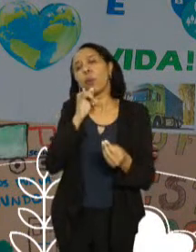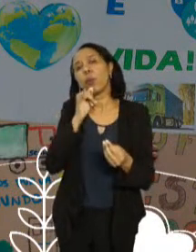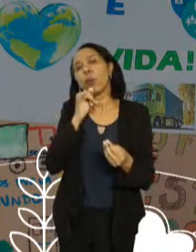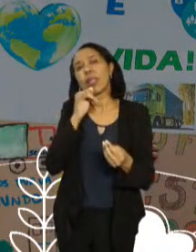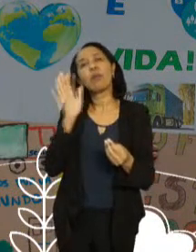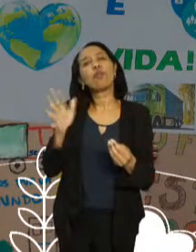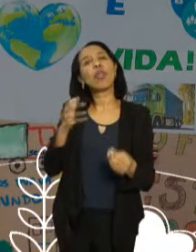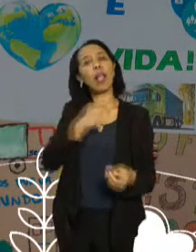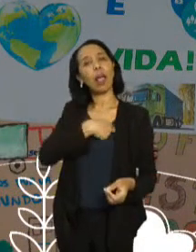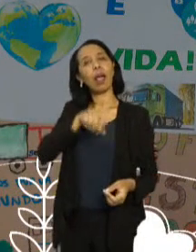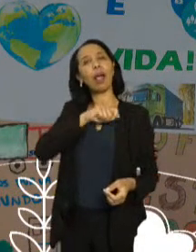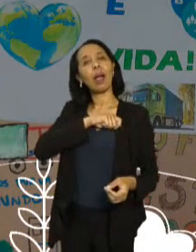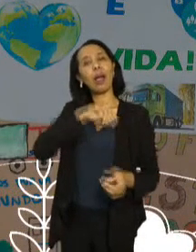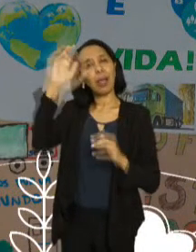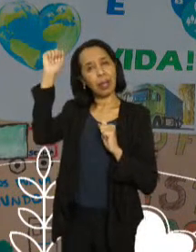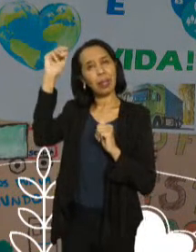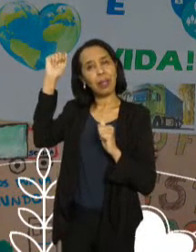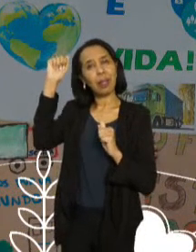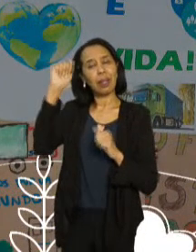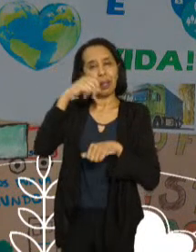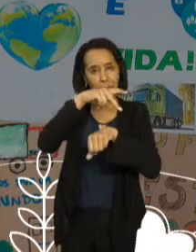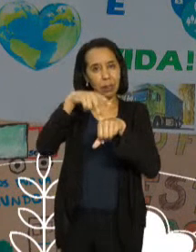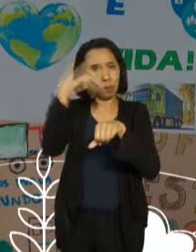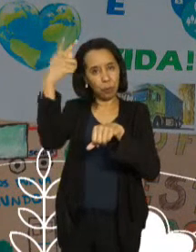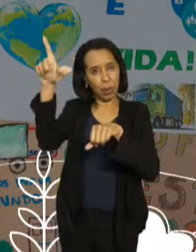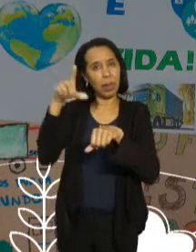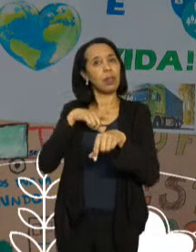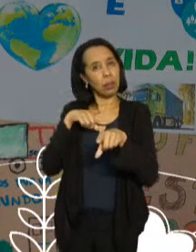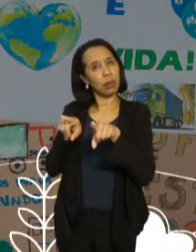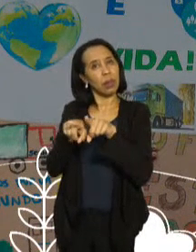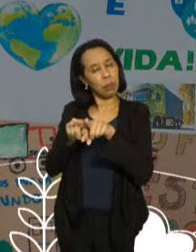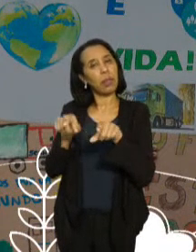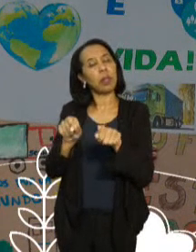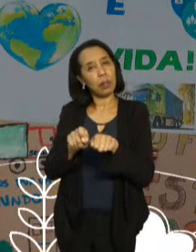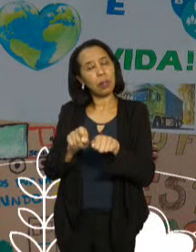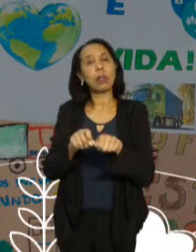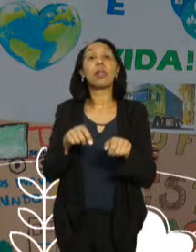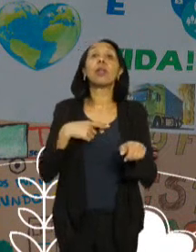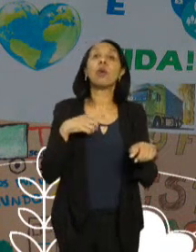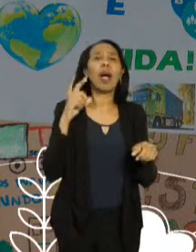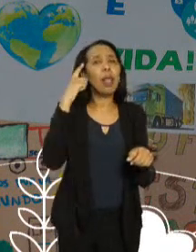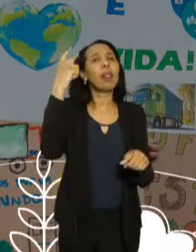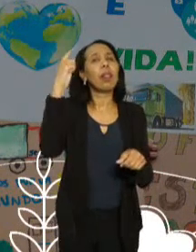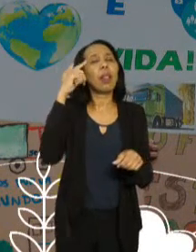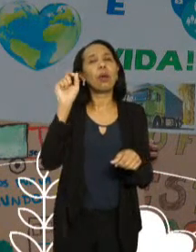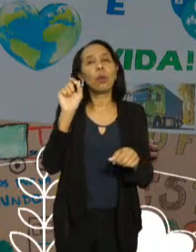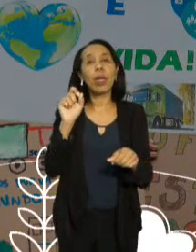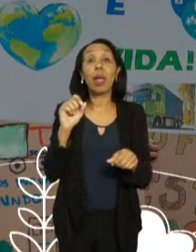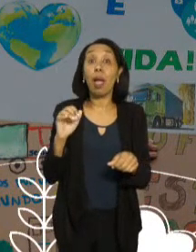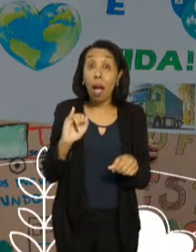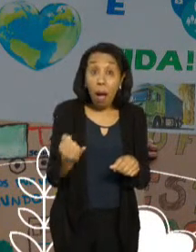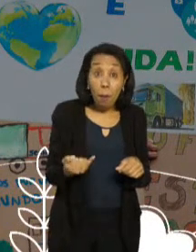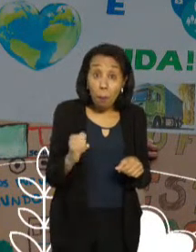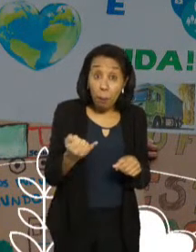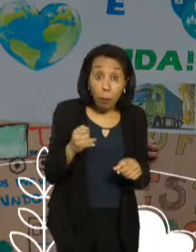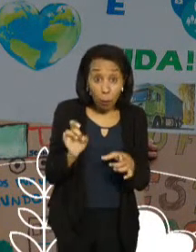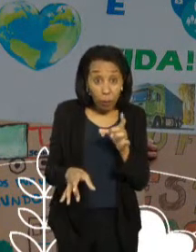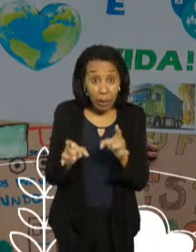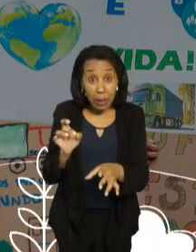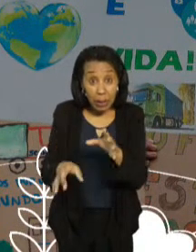na Espanha, né? A ideia e os benefícios são atrelados ao aproveitamento dos resíduos não passíveis